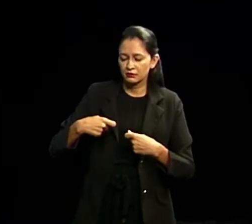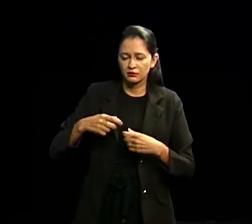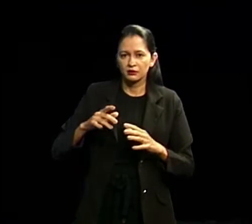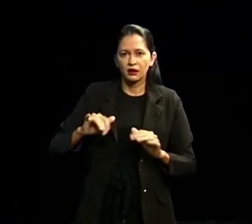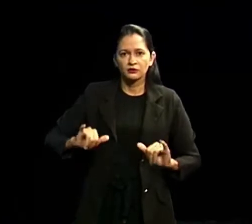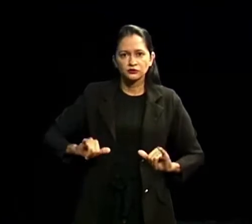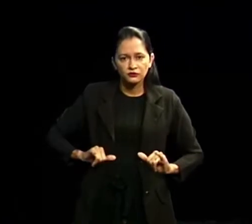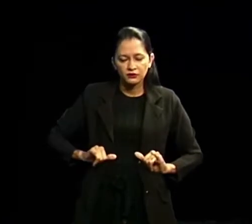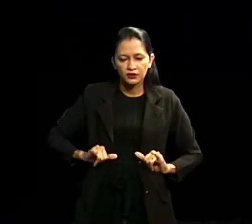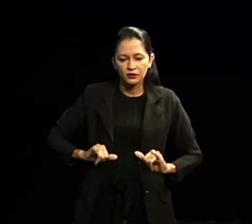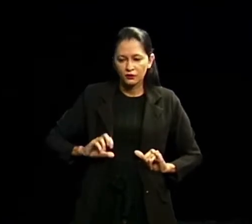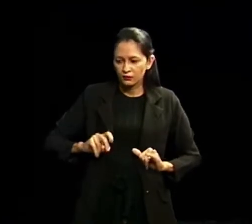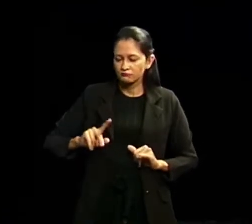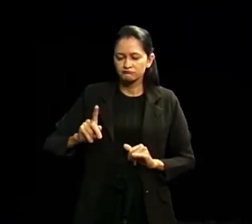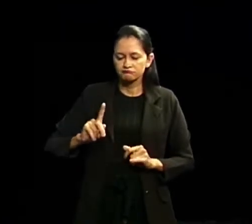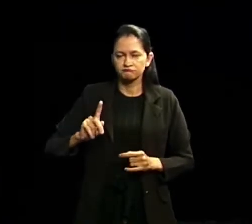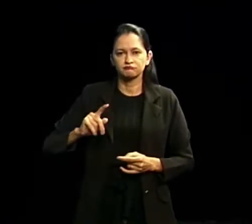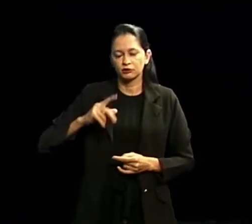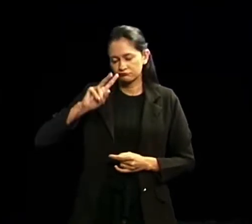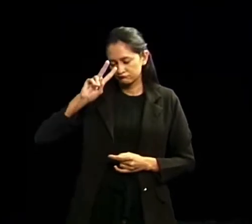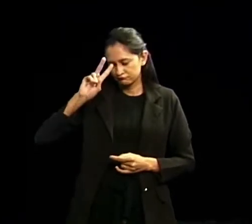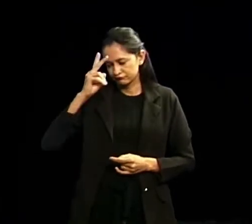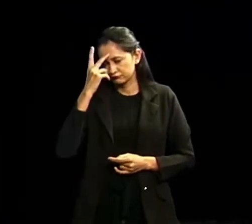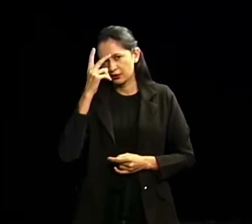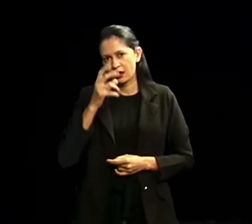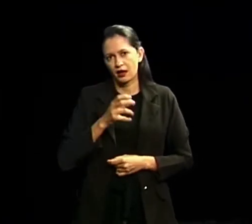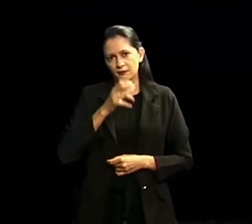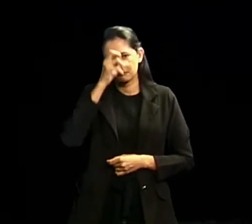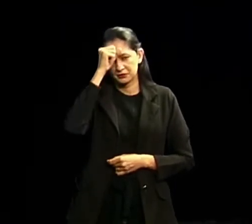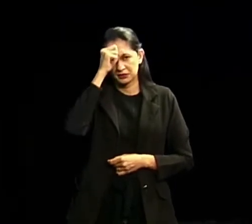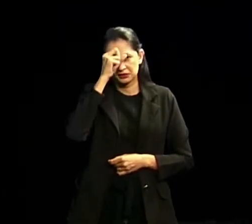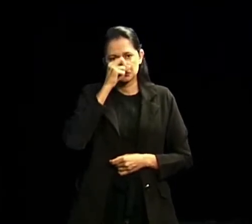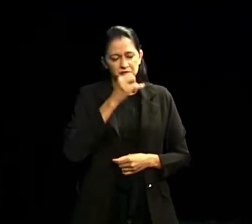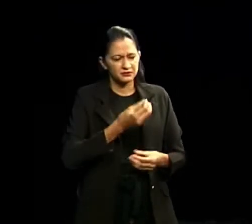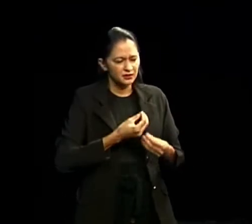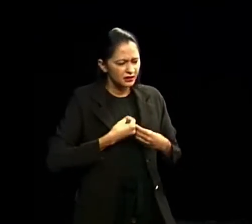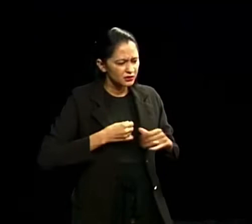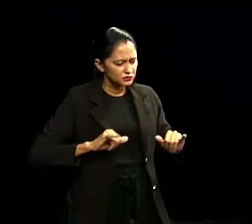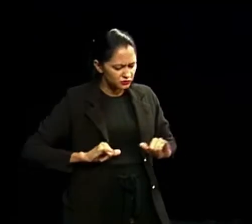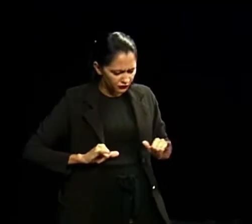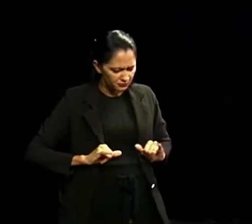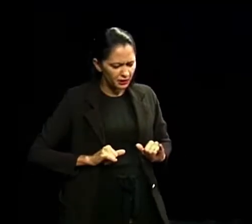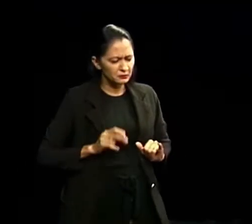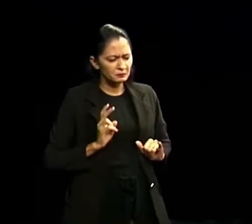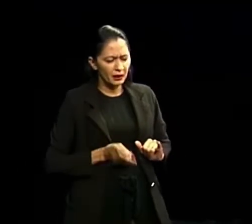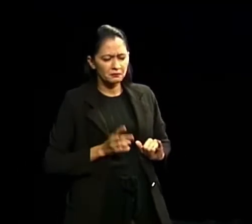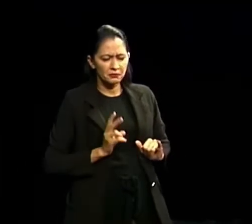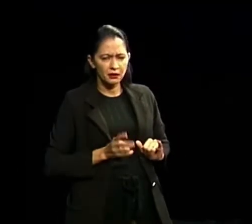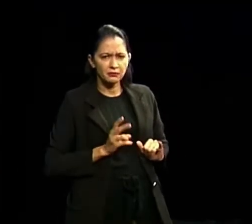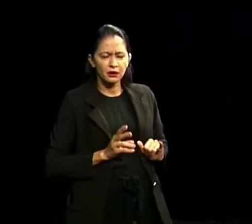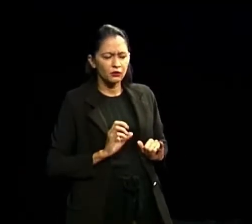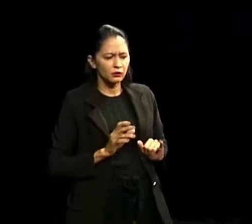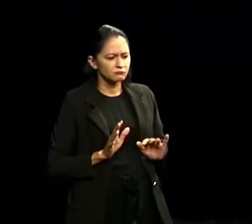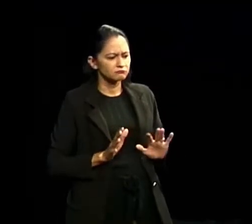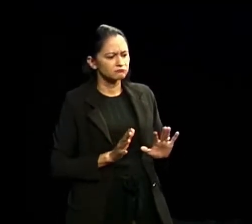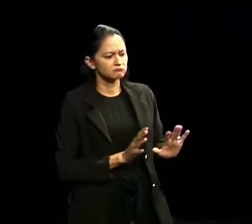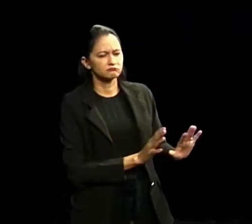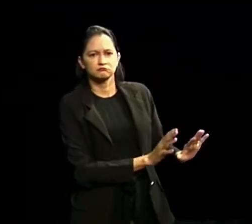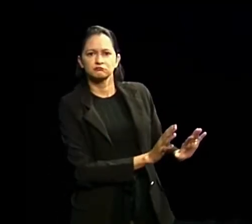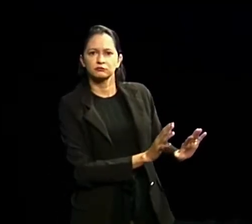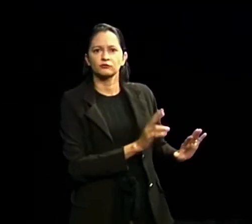com isso. Você escolhe se vai sofrer por causa disso, ou ser forte por causa